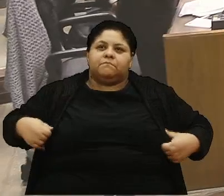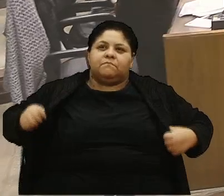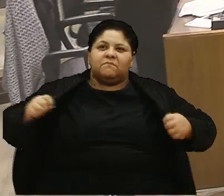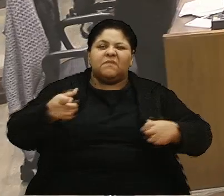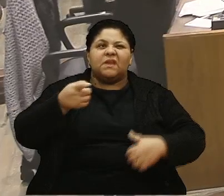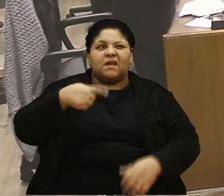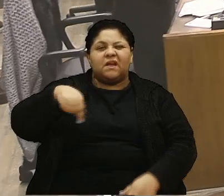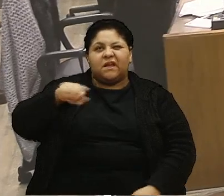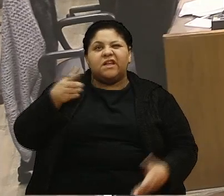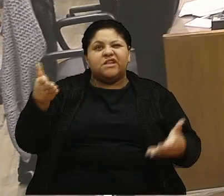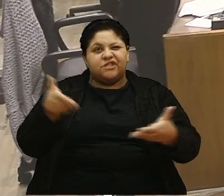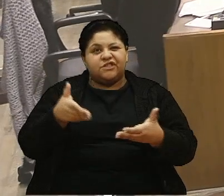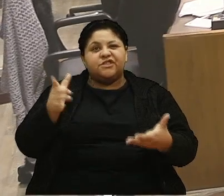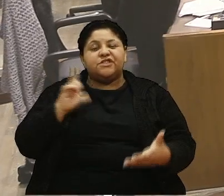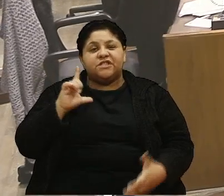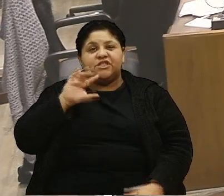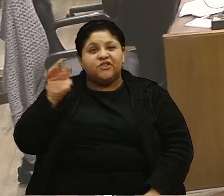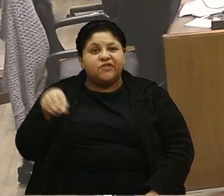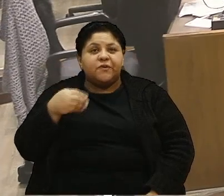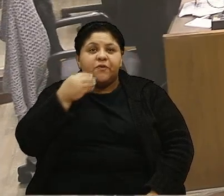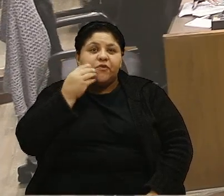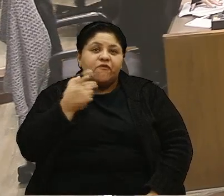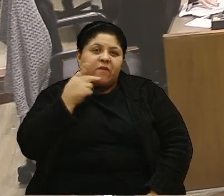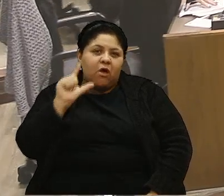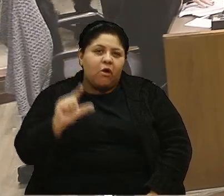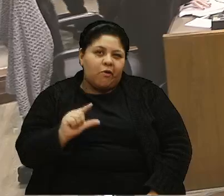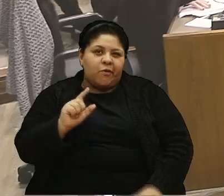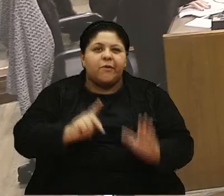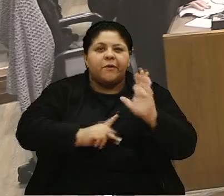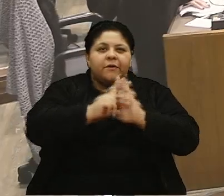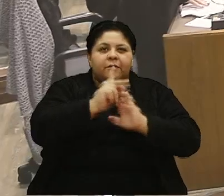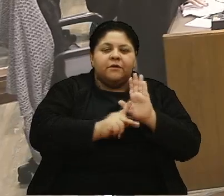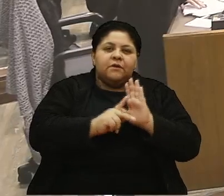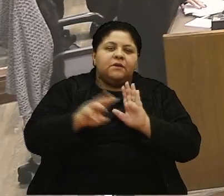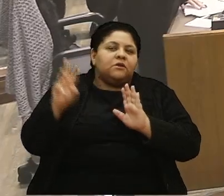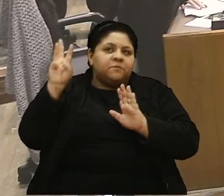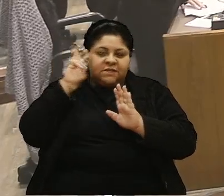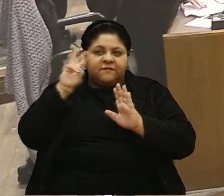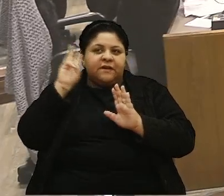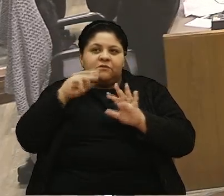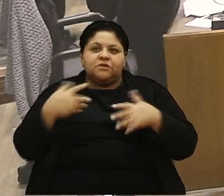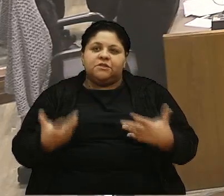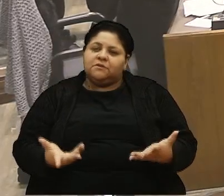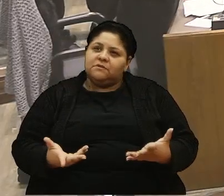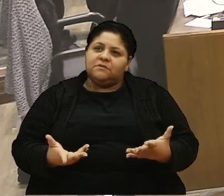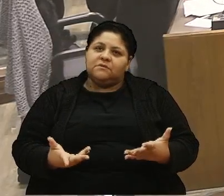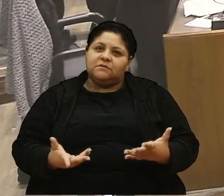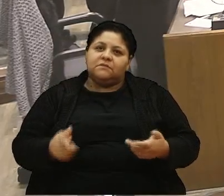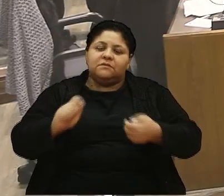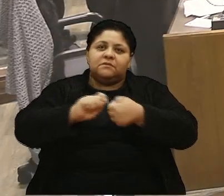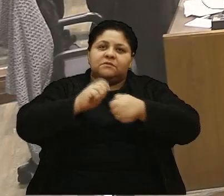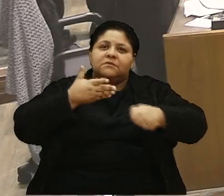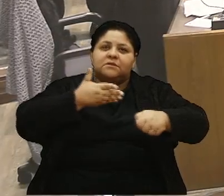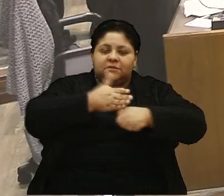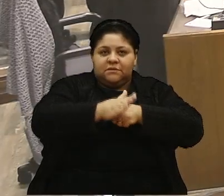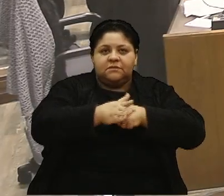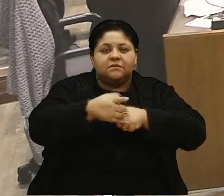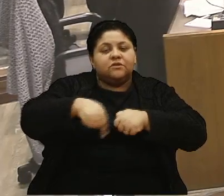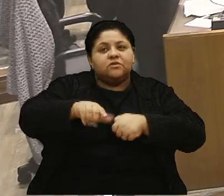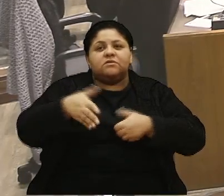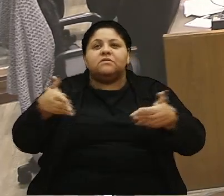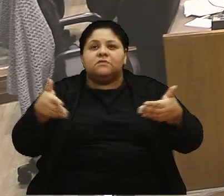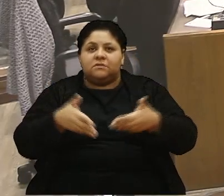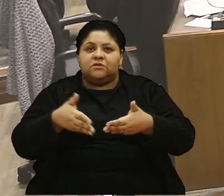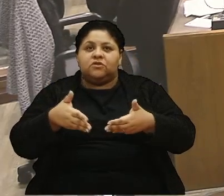A gente já tive a oportunidade de falar um pouquinho do projeto na terça, porque ele faz parte, embora nós já